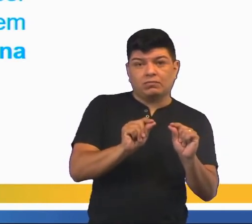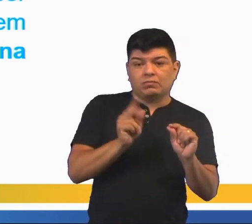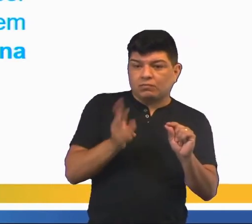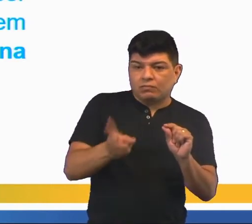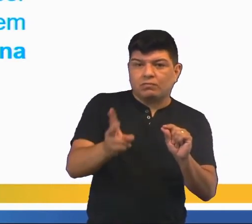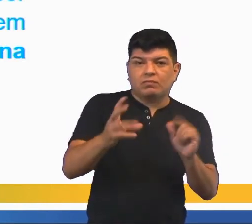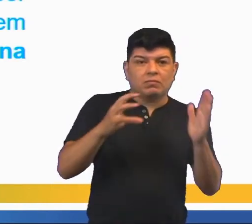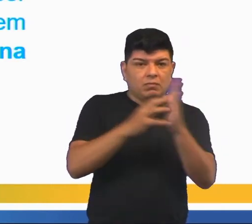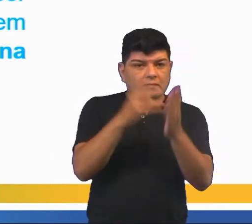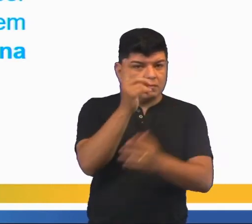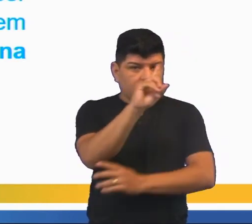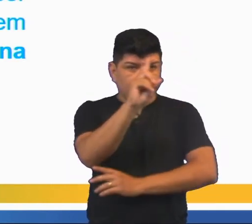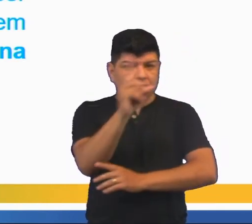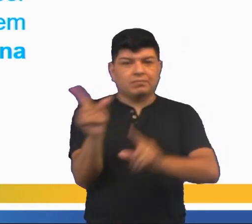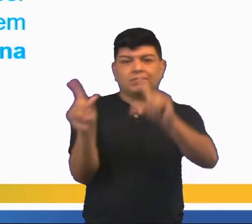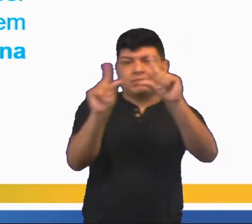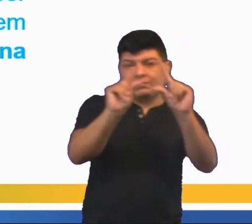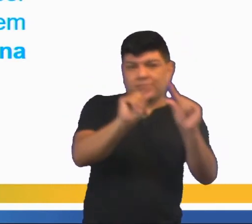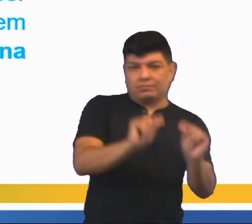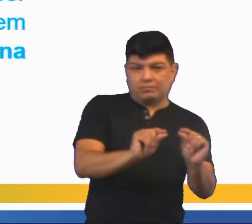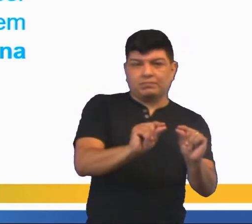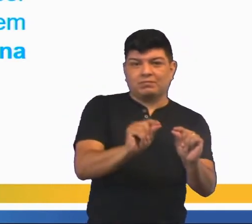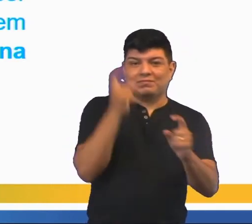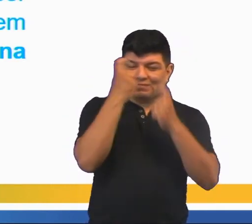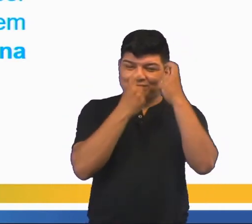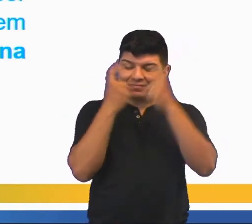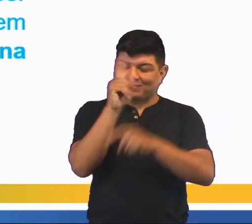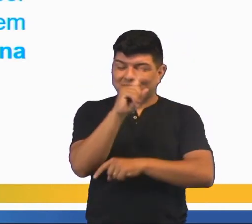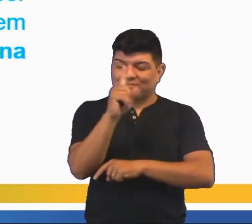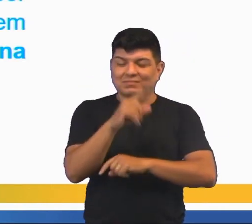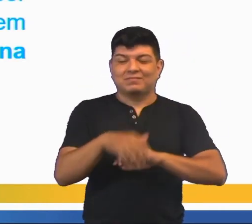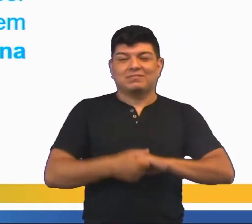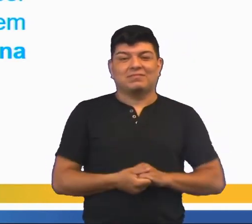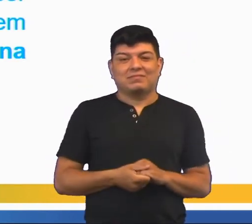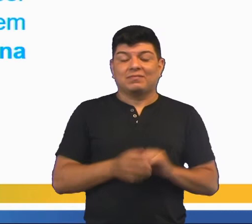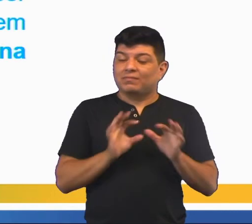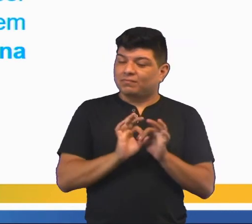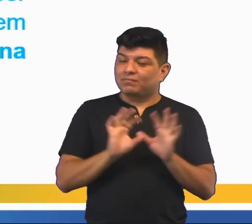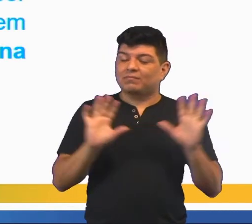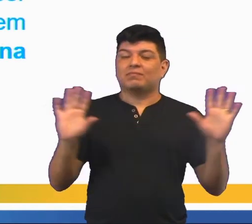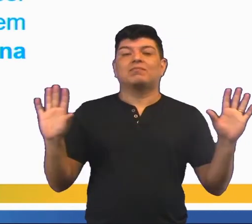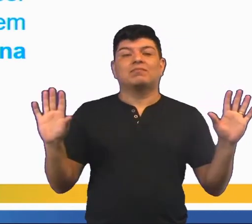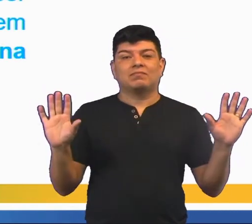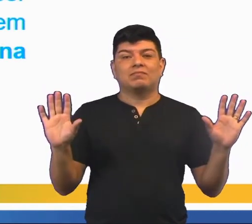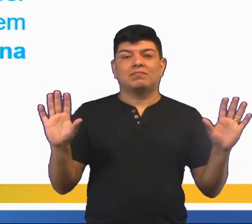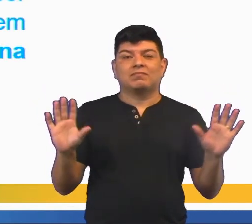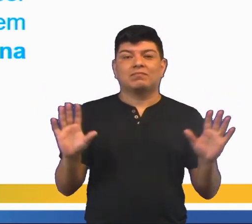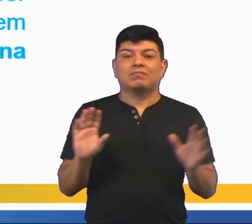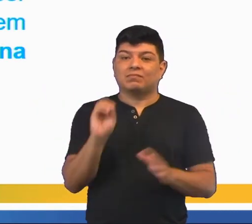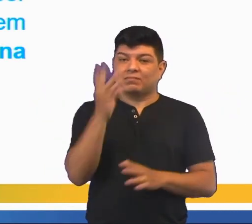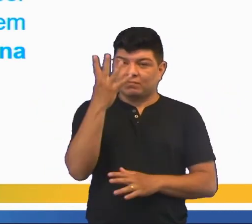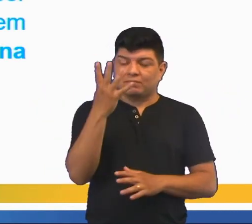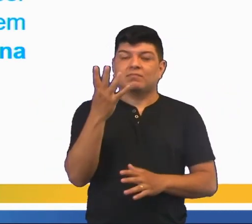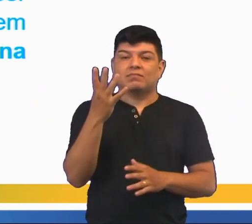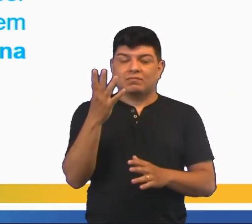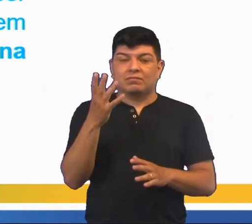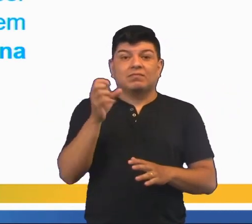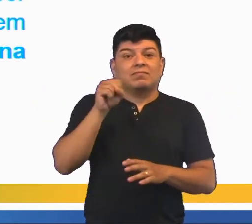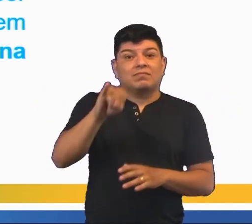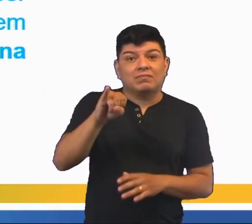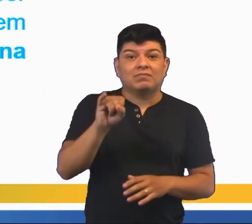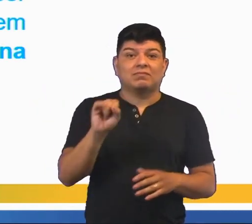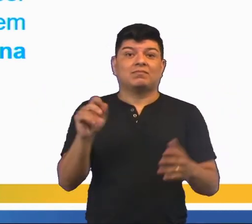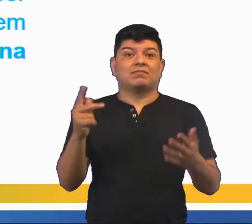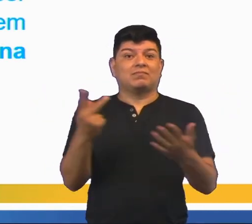vão ficar aí, tá bom? Elas vão diminuir, não se preocupem. Espontaneamente na maioria dos casos. Então, se